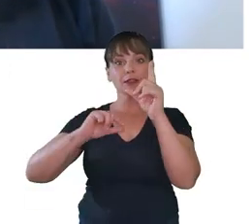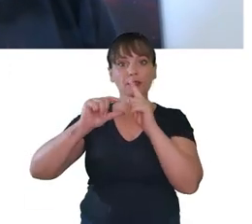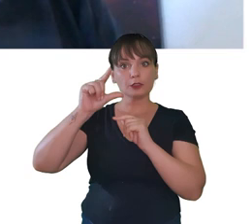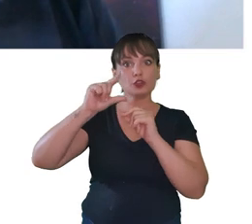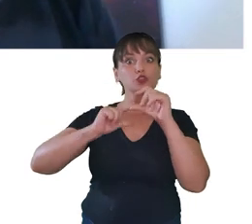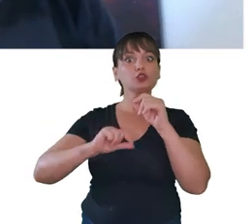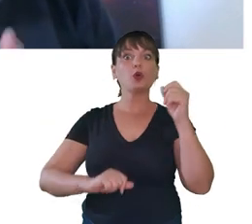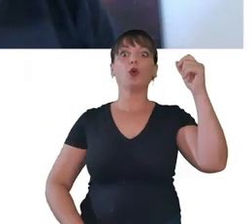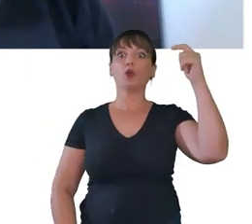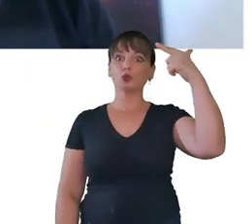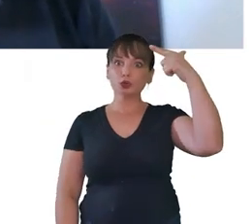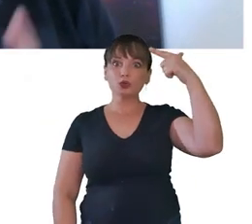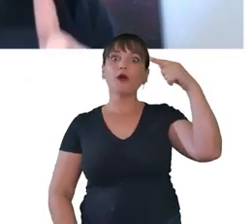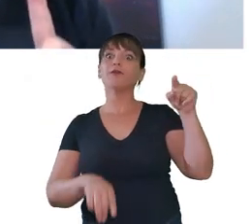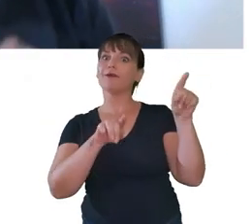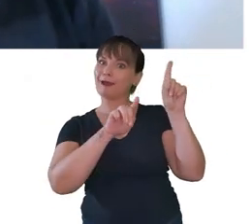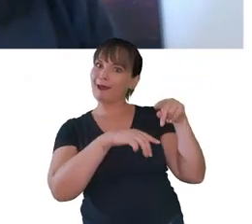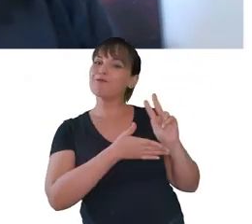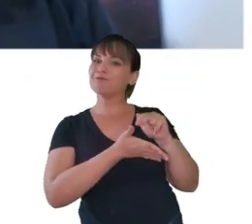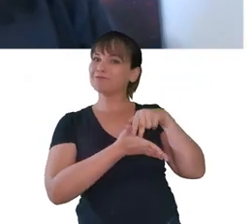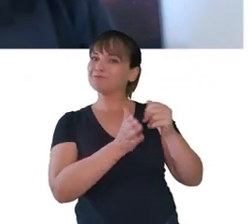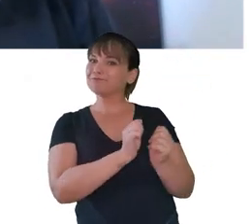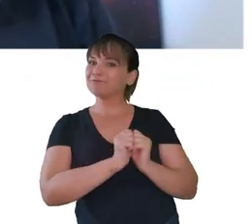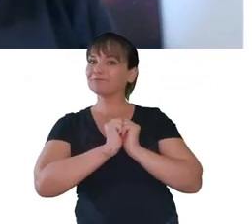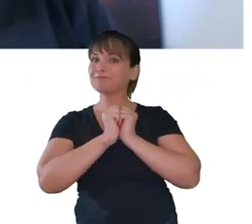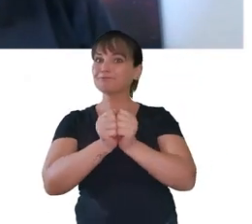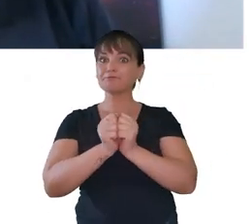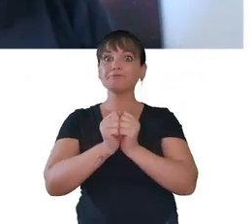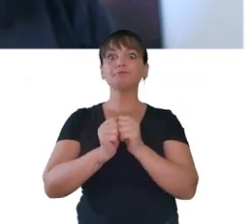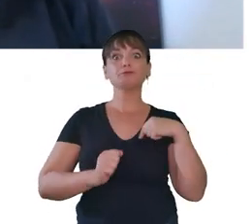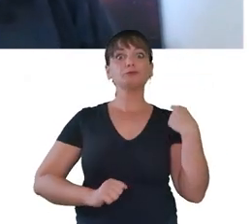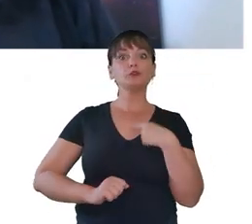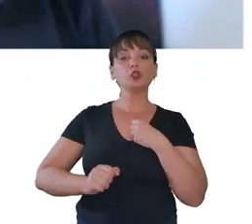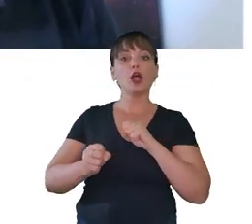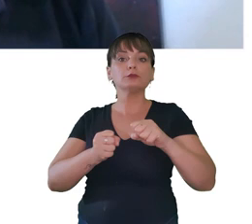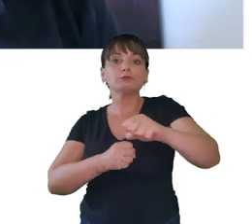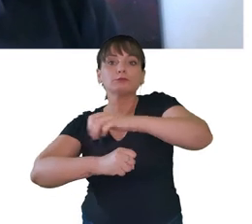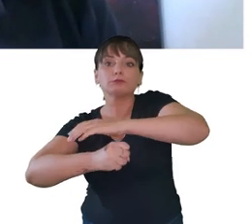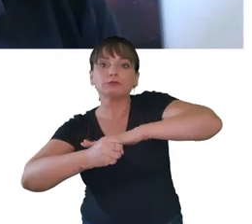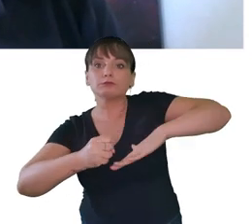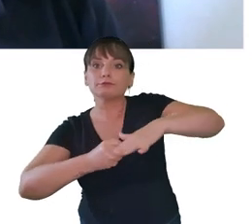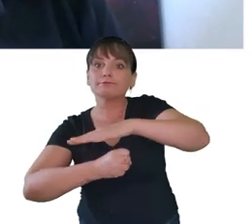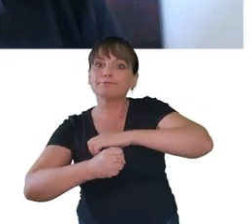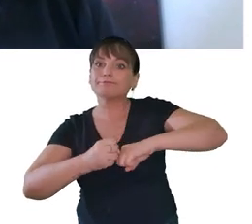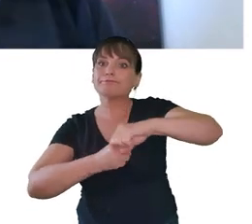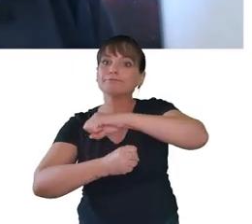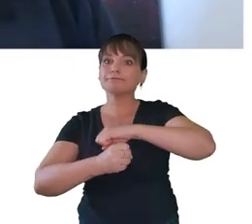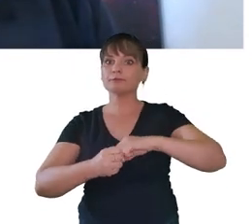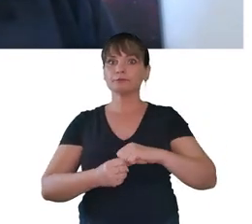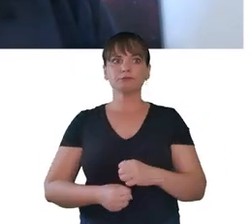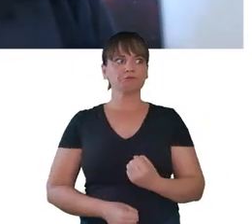bilhões de estrelas, sendo o Sol uma dessas 250 bilhões na nossa galáxia.